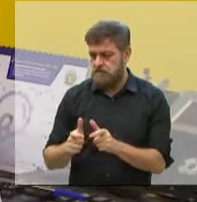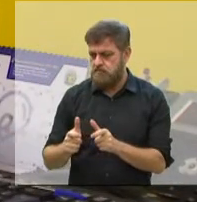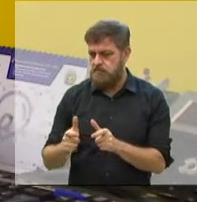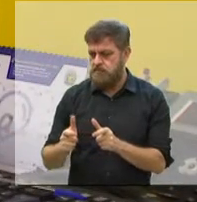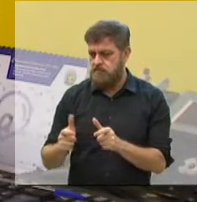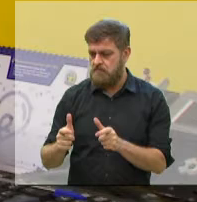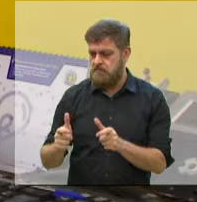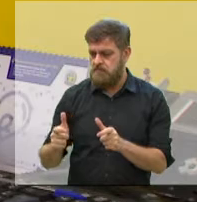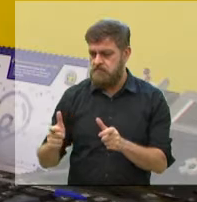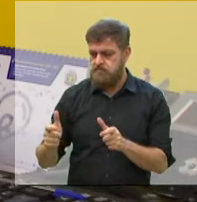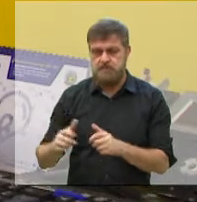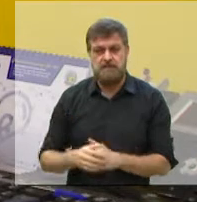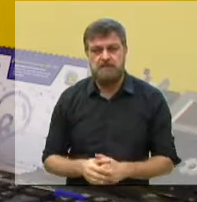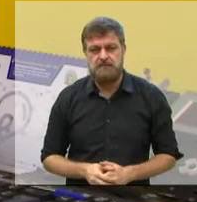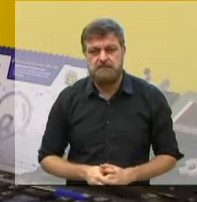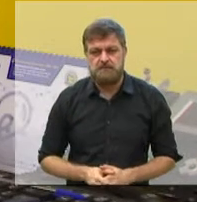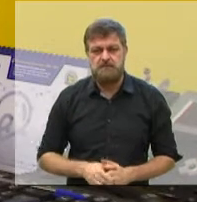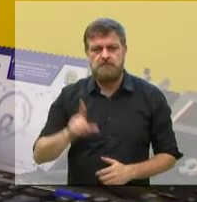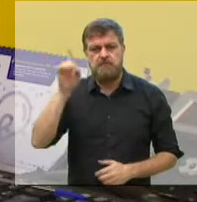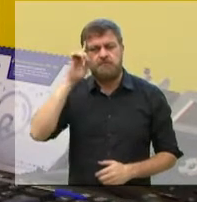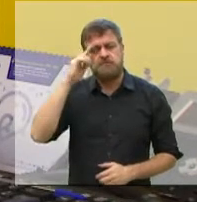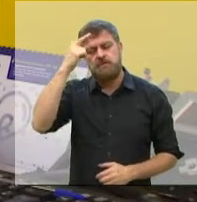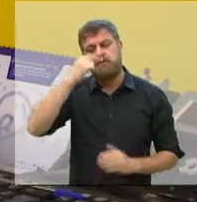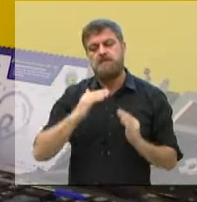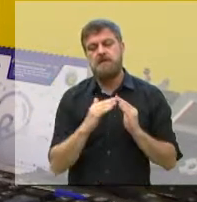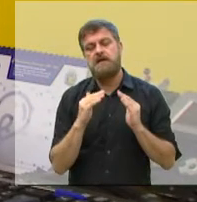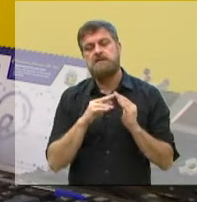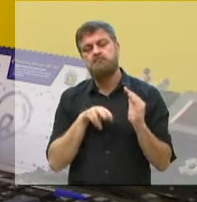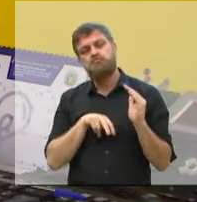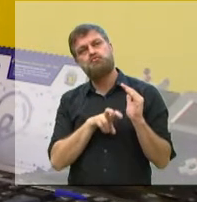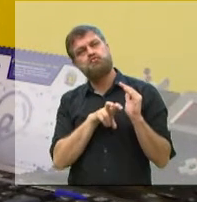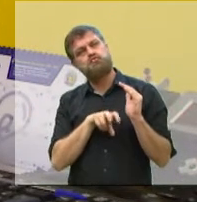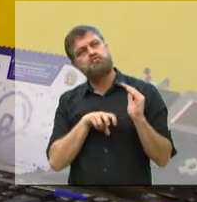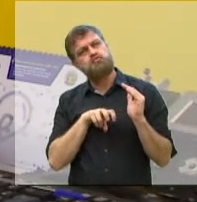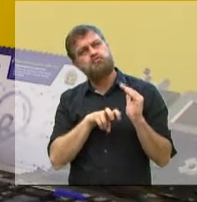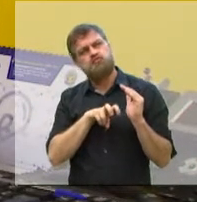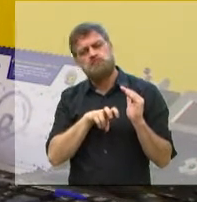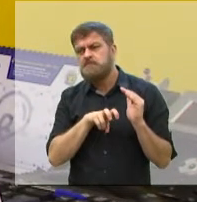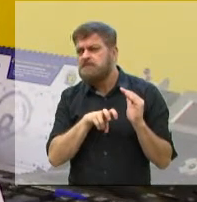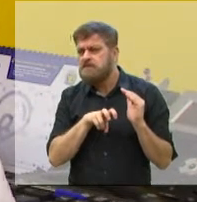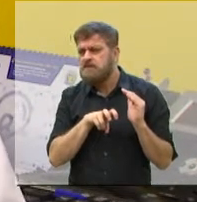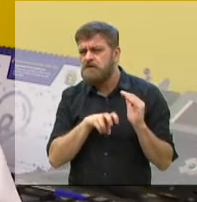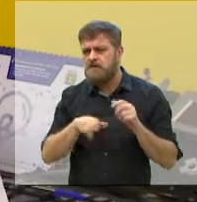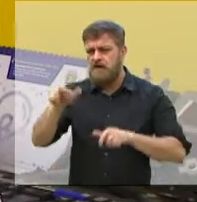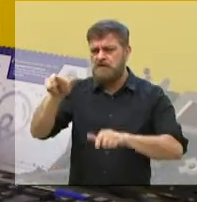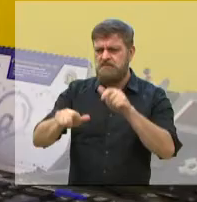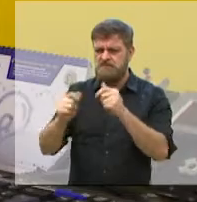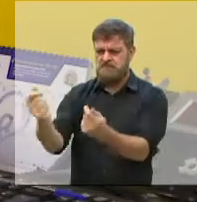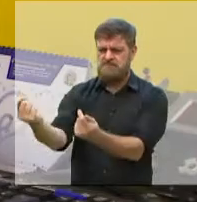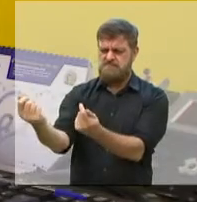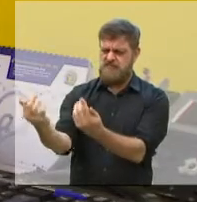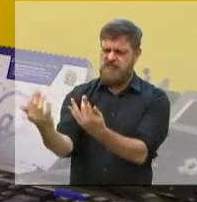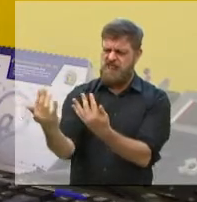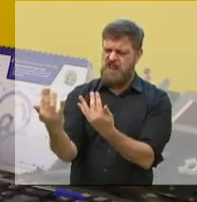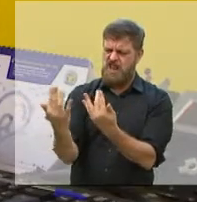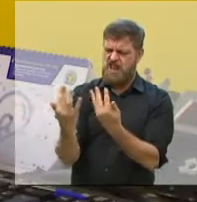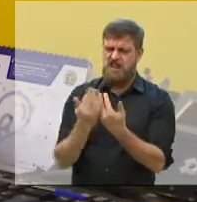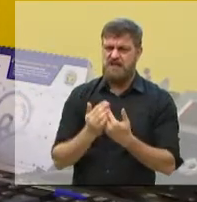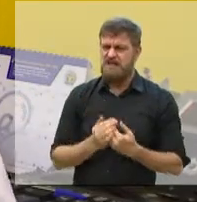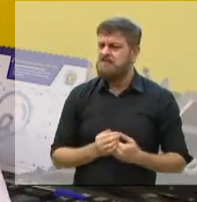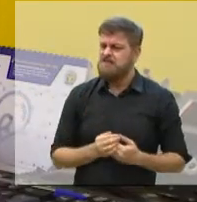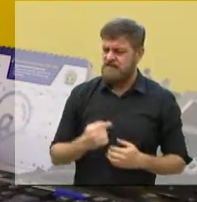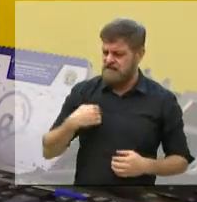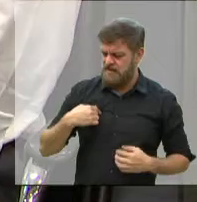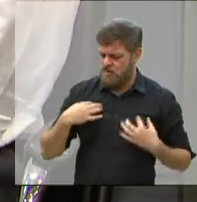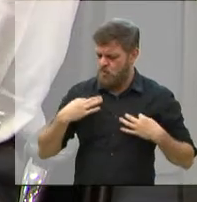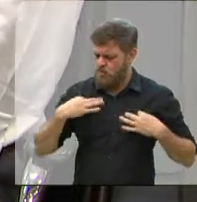afunilar e um belo dia eu estou em casa lá, aí eu vejo algumas pessoas chegando em casa, falei, nossa, mas que esse estava